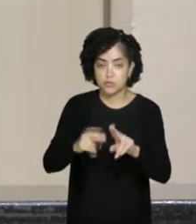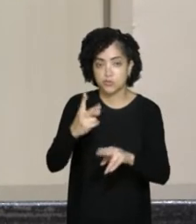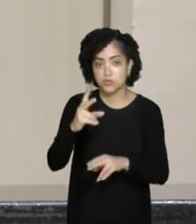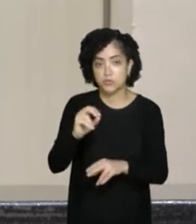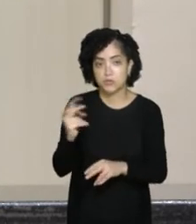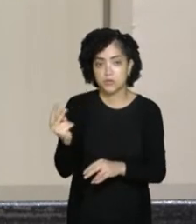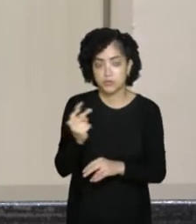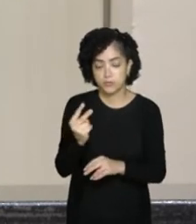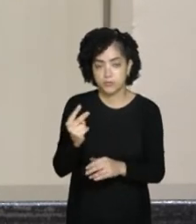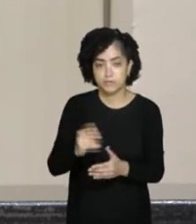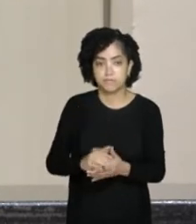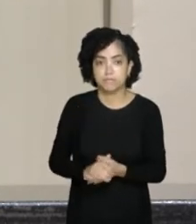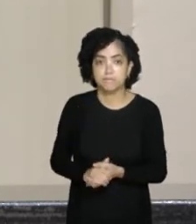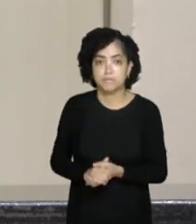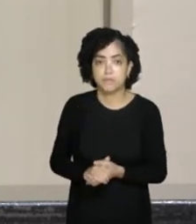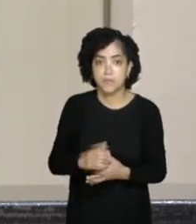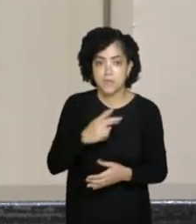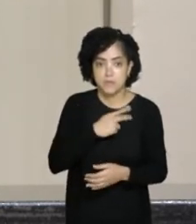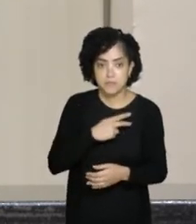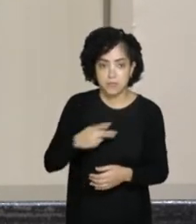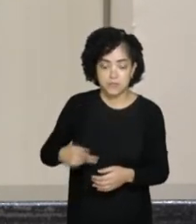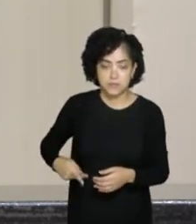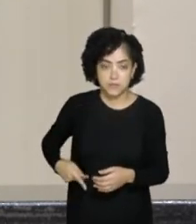2022. Presidência.